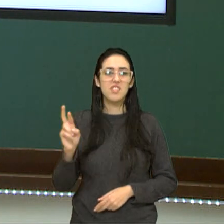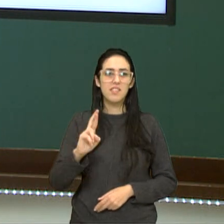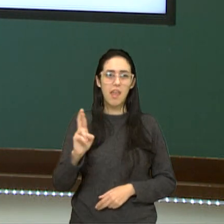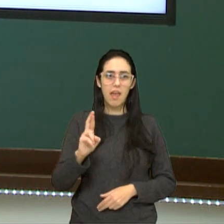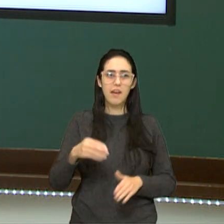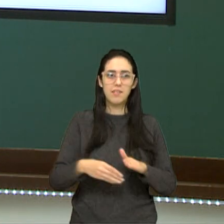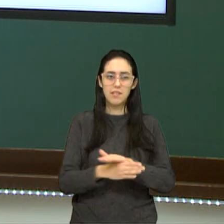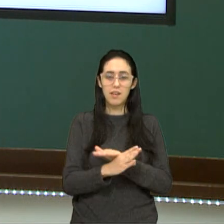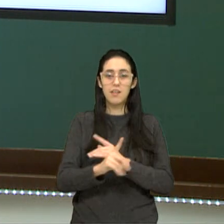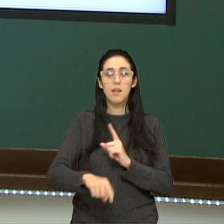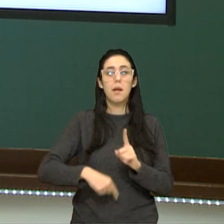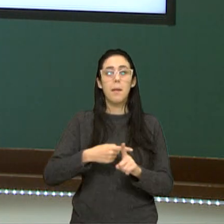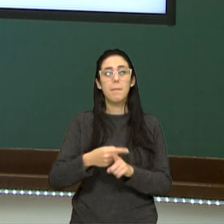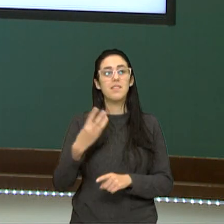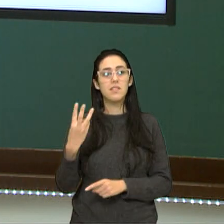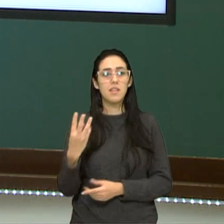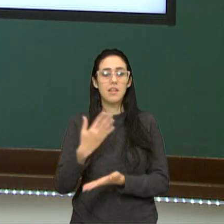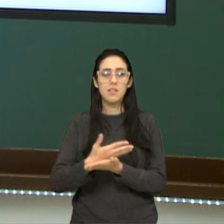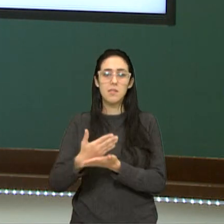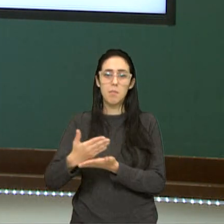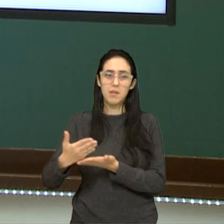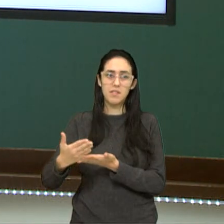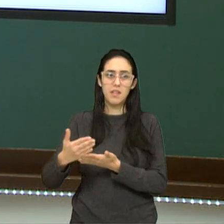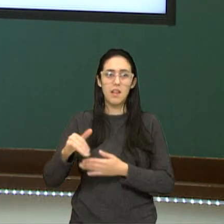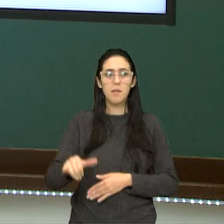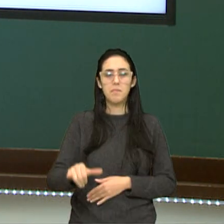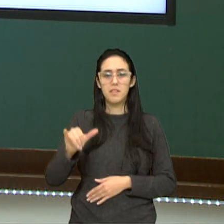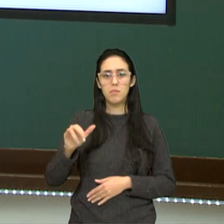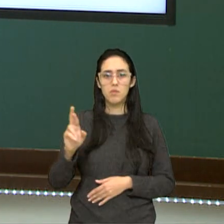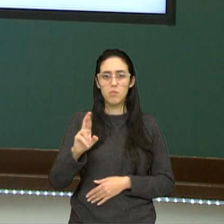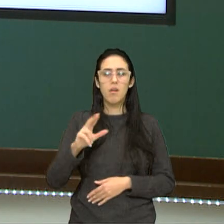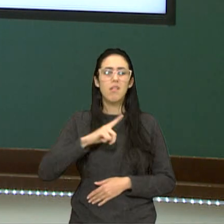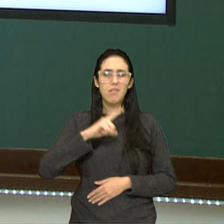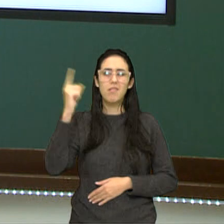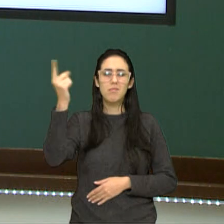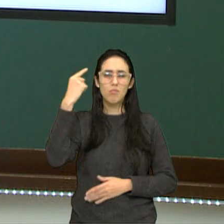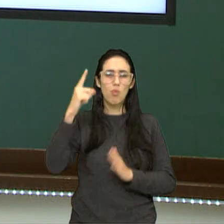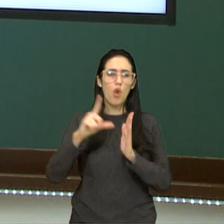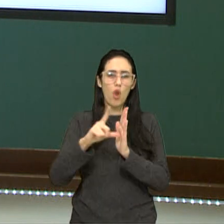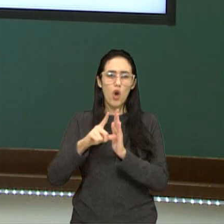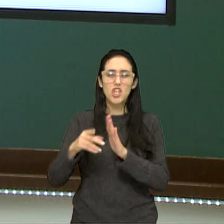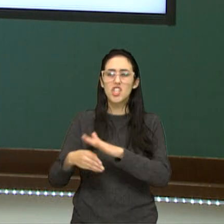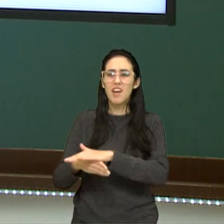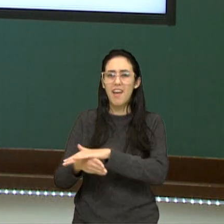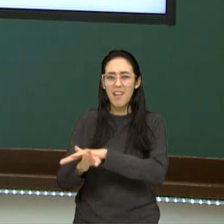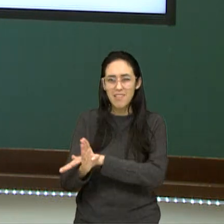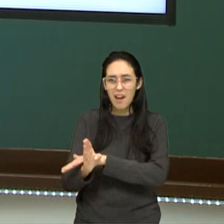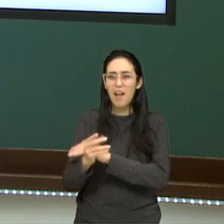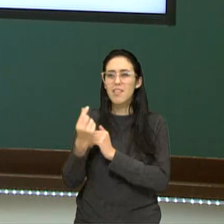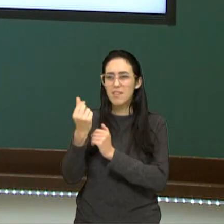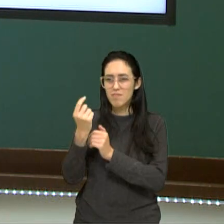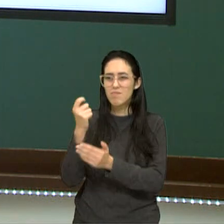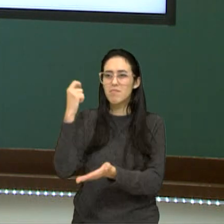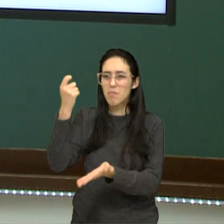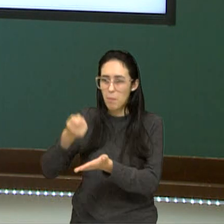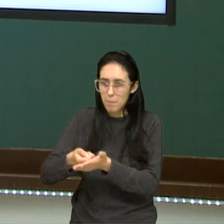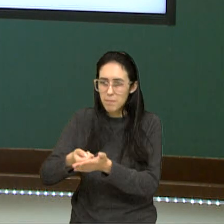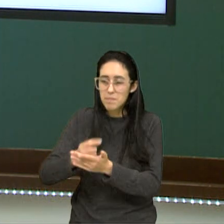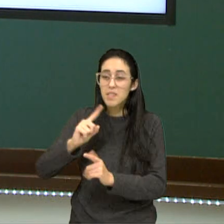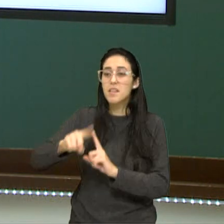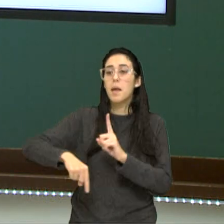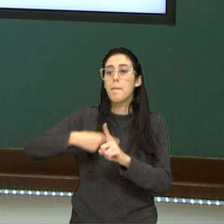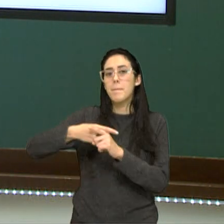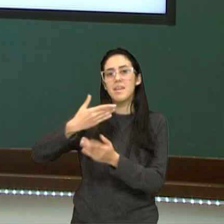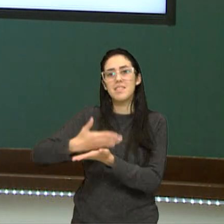y reais. Isso é muito comum nas lojas, né? Dar uma entrada, parcelar o restante quando você não tem todo o dinheiro e você realmente precisa